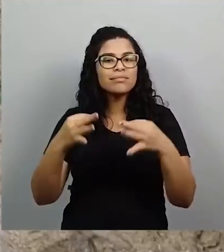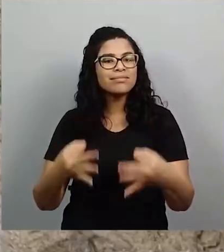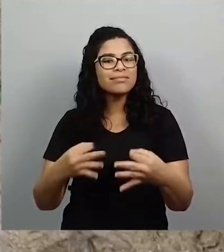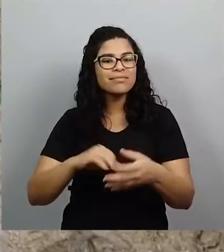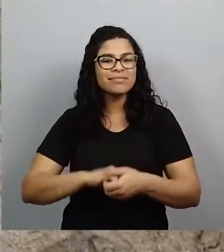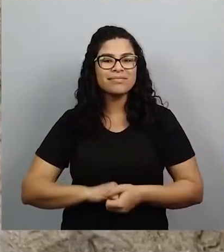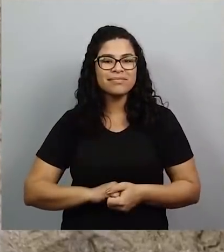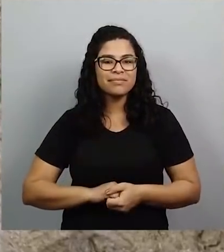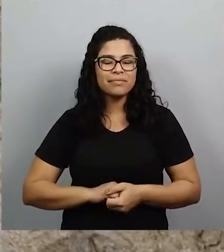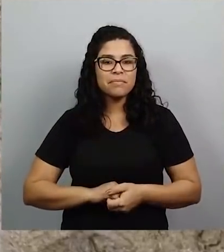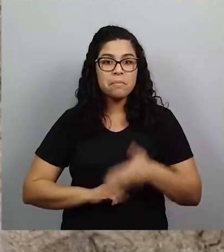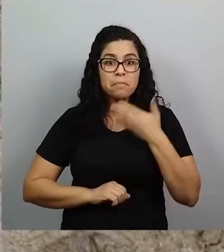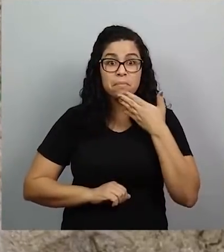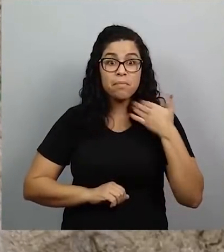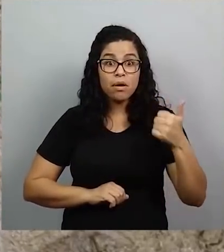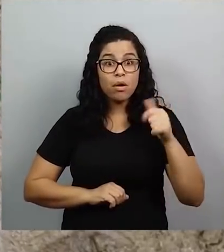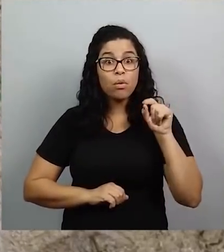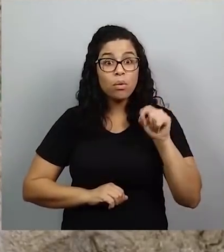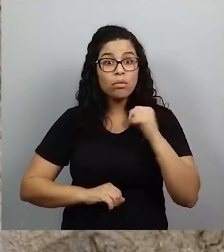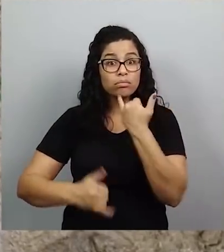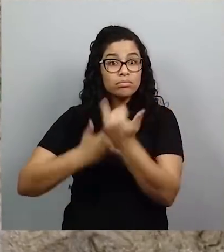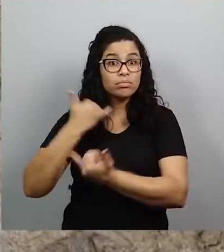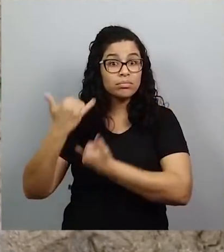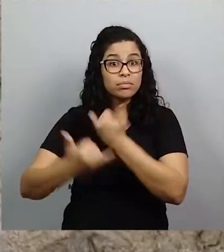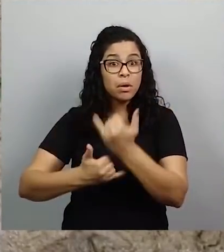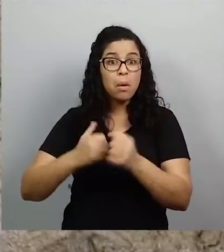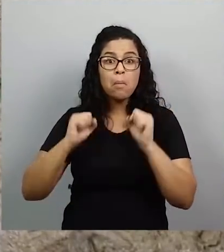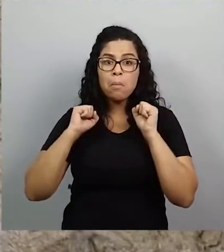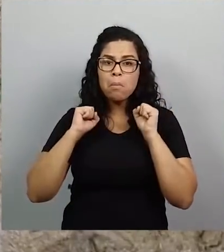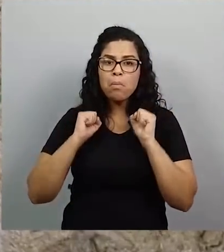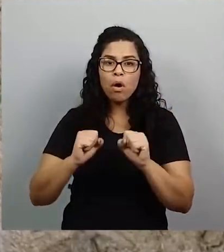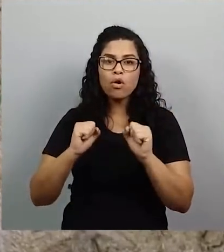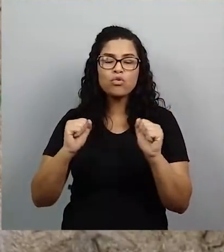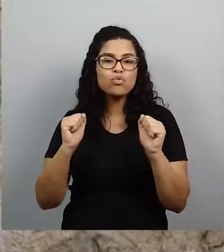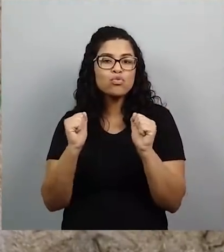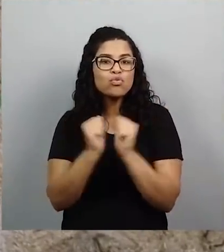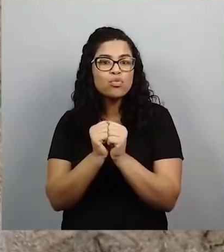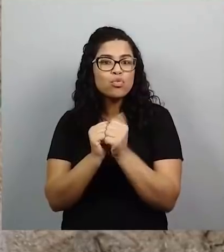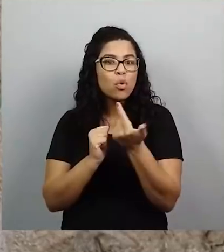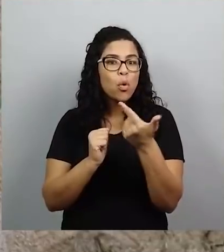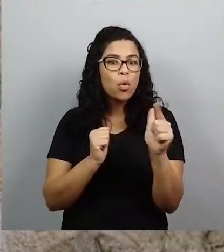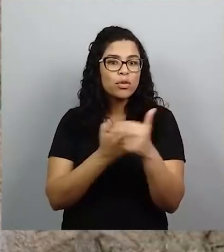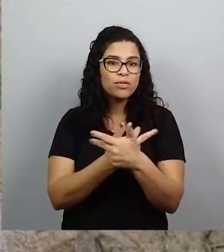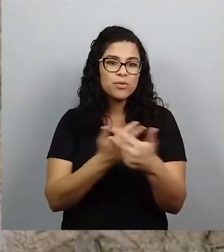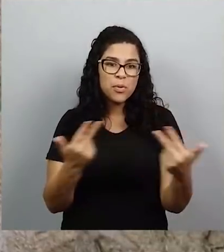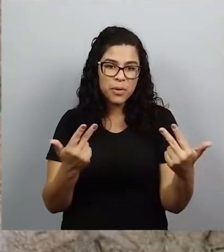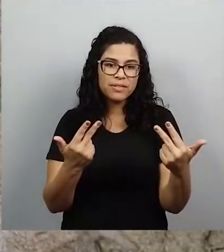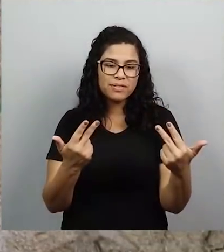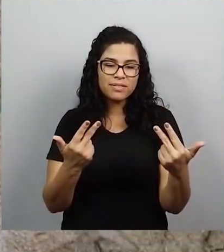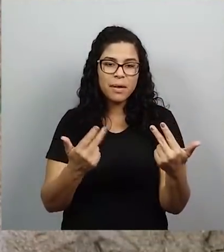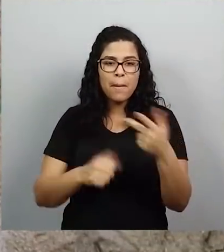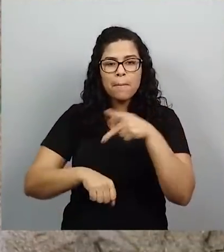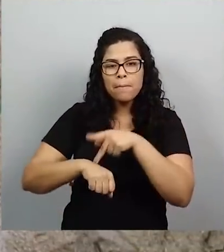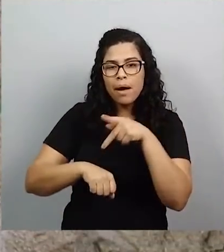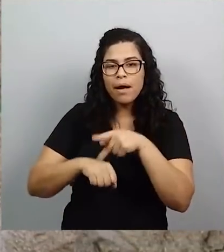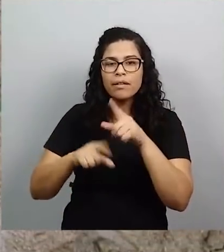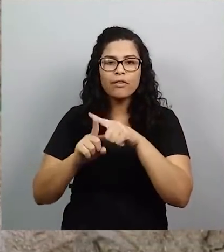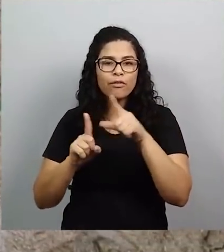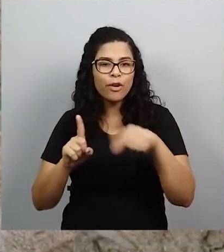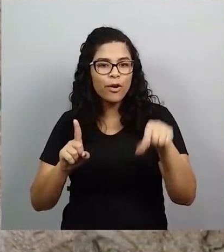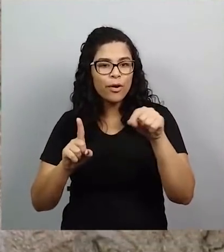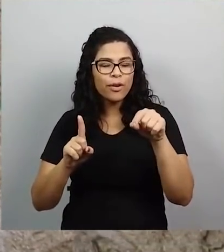generosidade. E o melhor de tudo é que essa brincadeira pode vir acompanhada de outros elementos da natureza, como